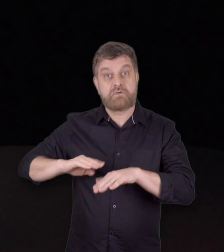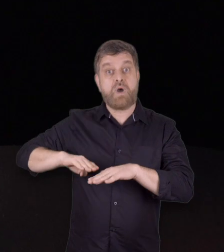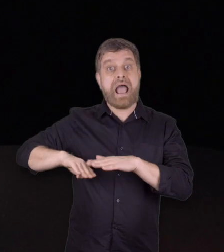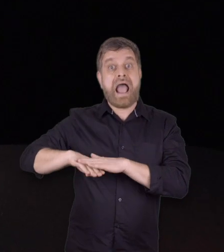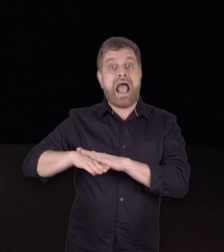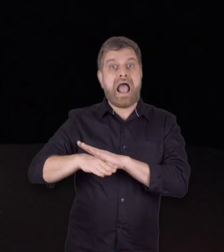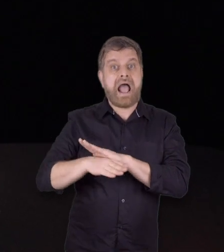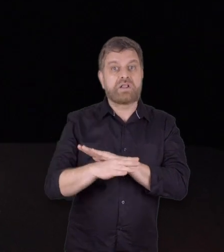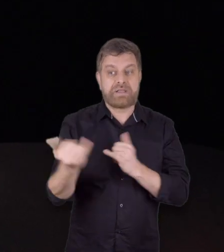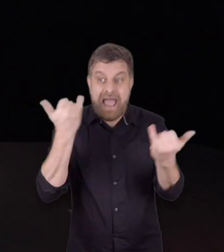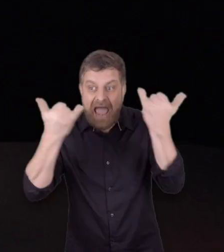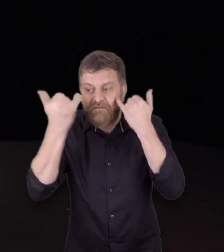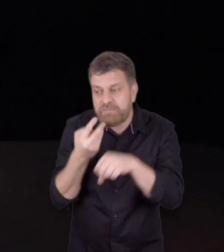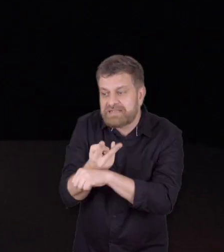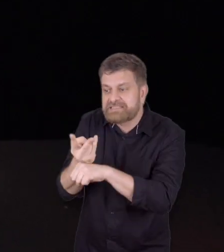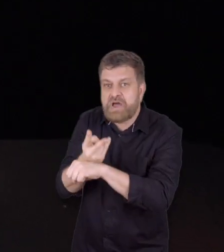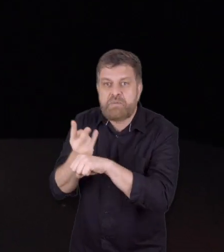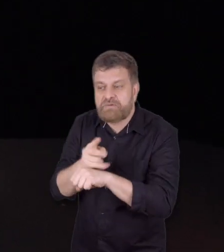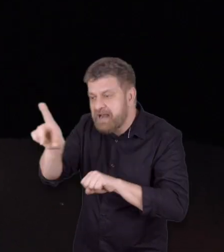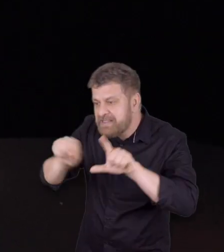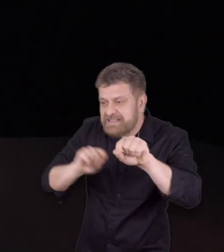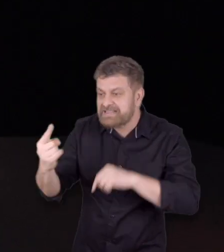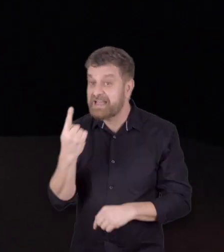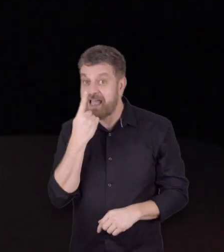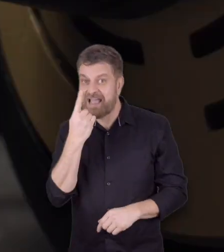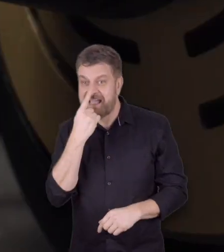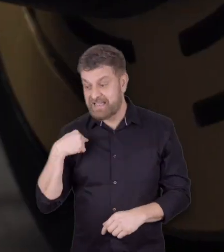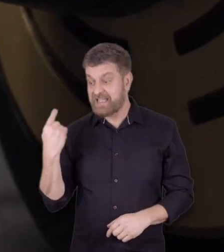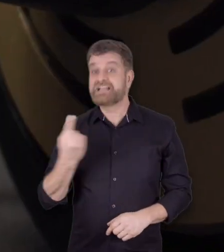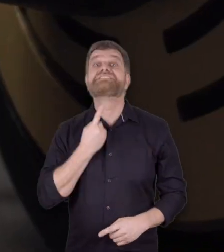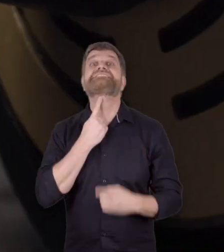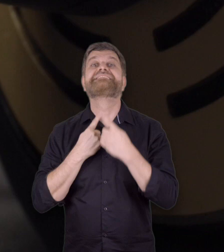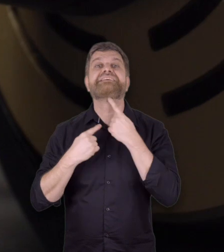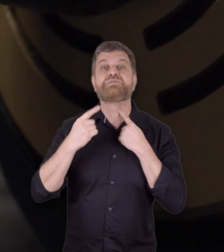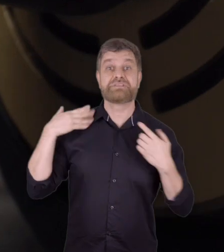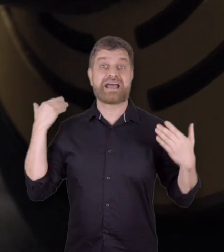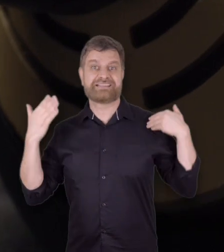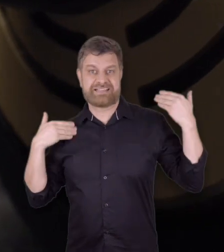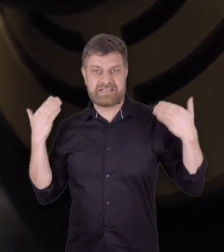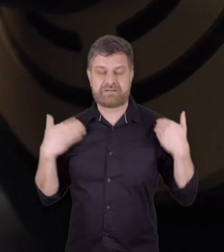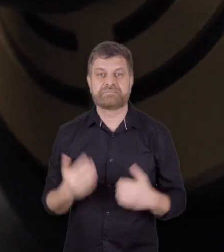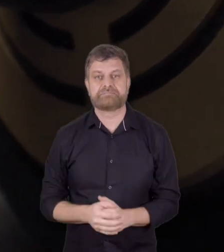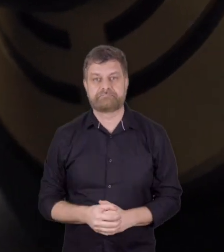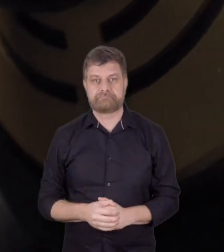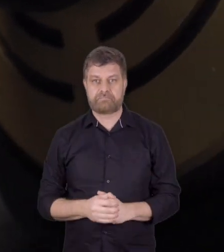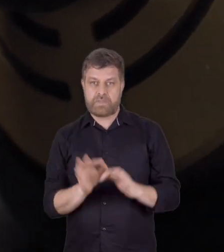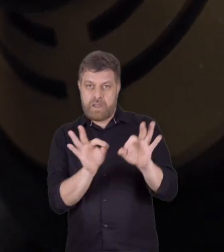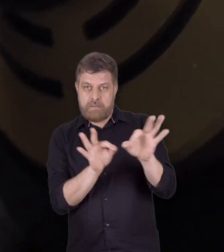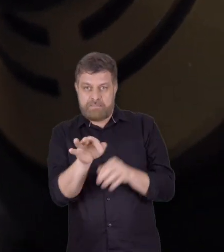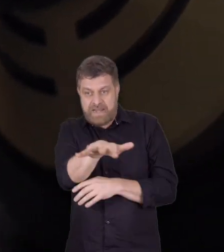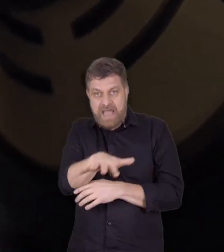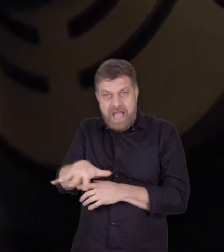busca da informação que a gente quer e do entretenimento que nós desejamos. Prepararam, portanto,